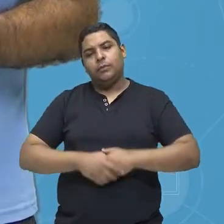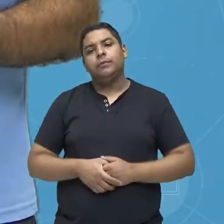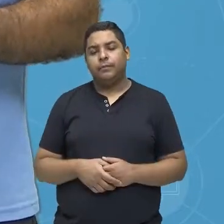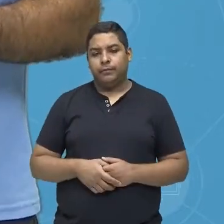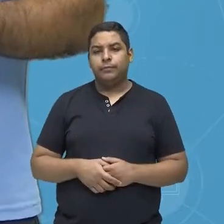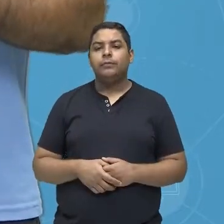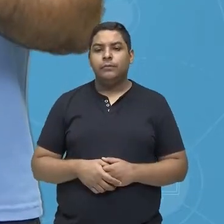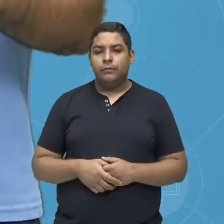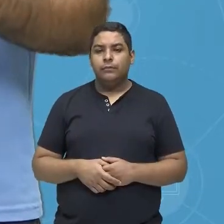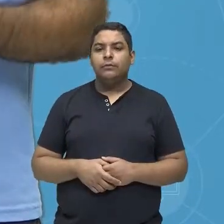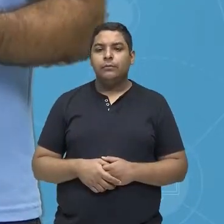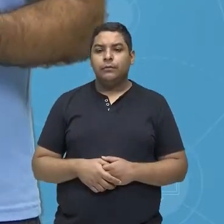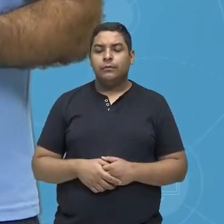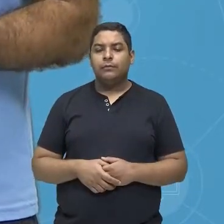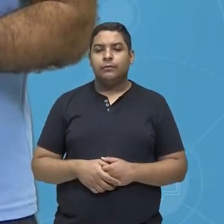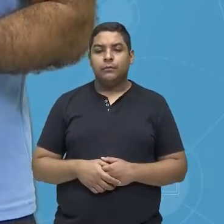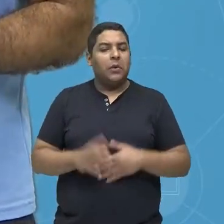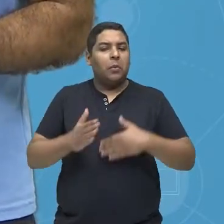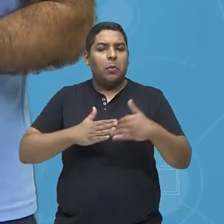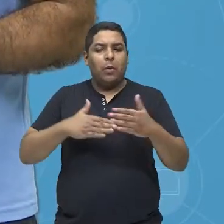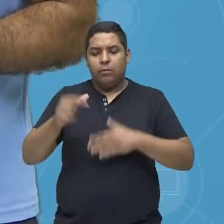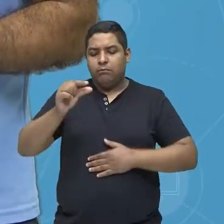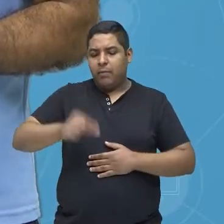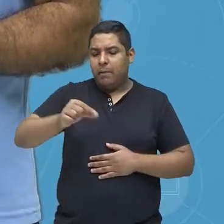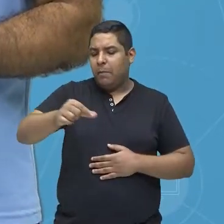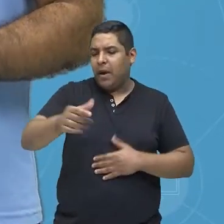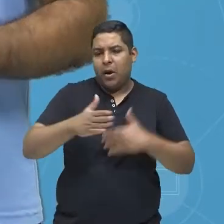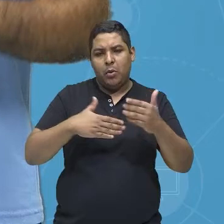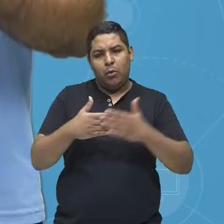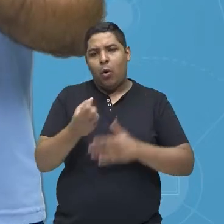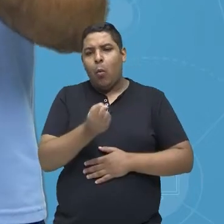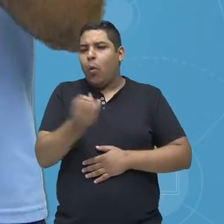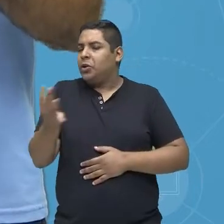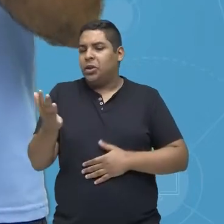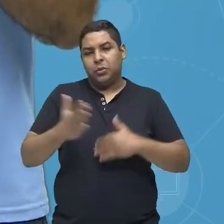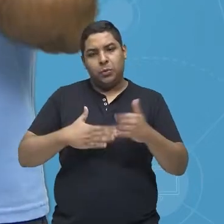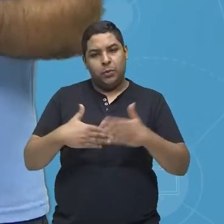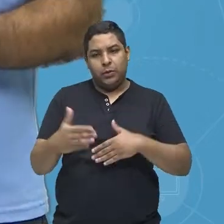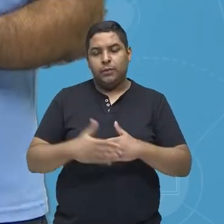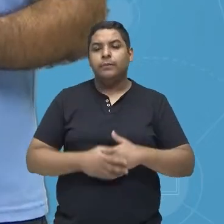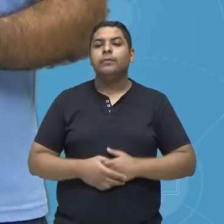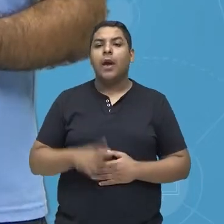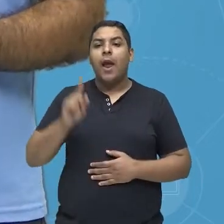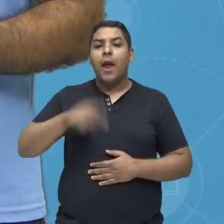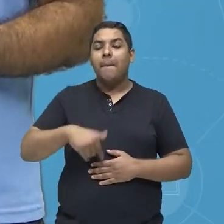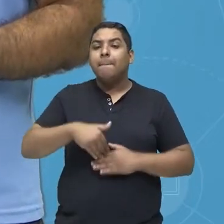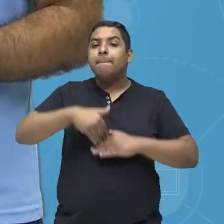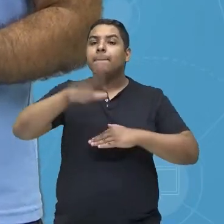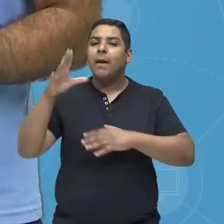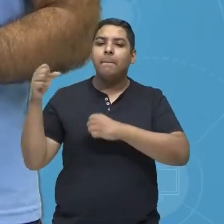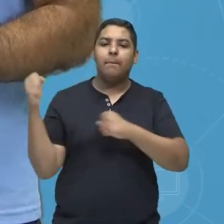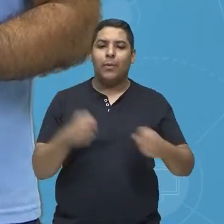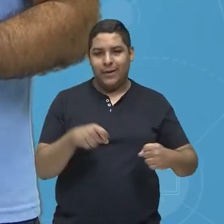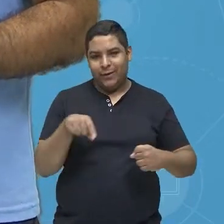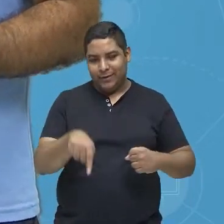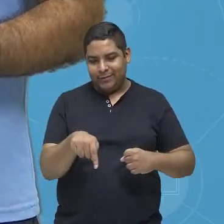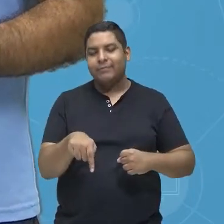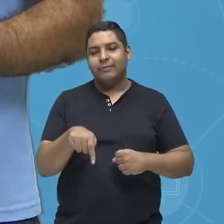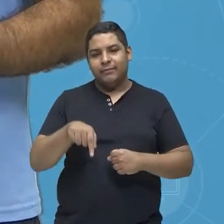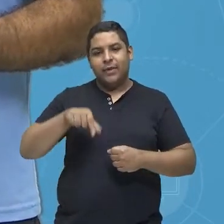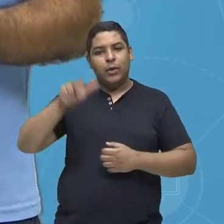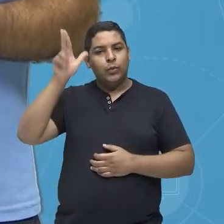diagonal e quantas casas forem possíveis, ok? Então por isso ela é a peça mais poderosa do jogo de xadrez.